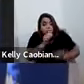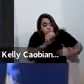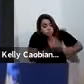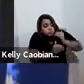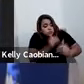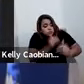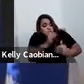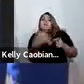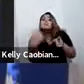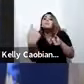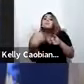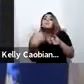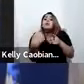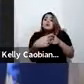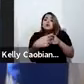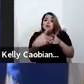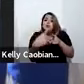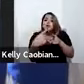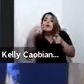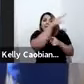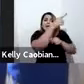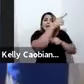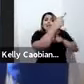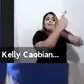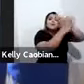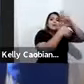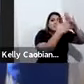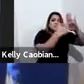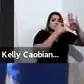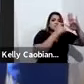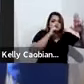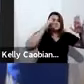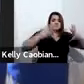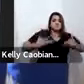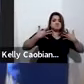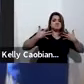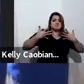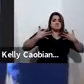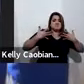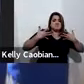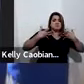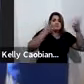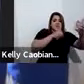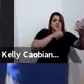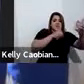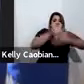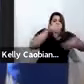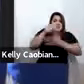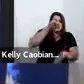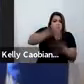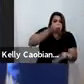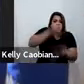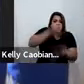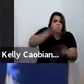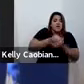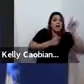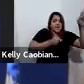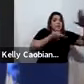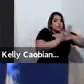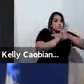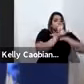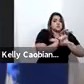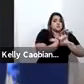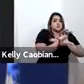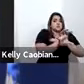a empresa que tinha entrado nesse processo da demissão com uma arrogância nunca vista anteriormente